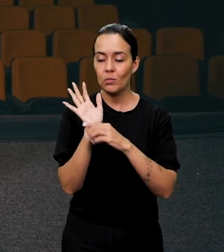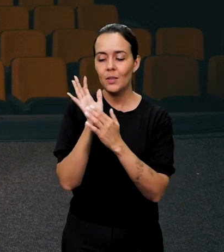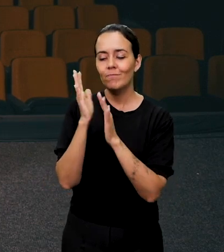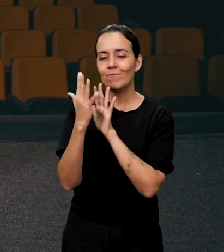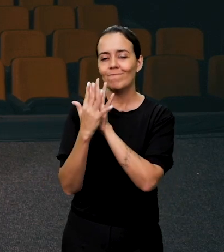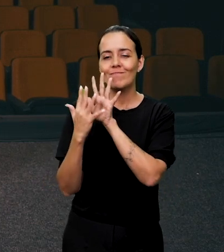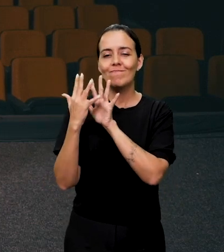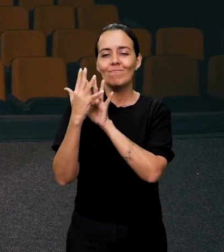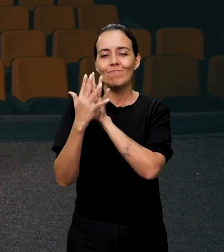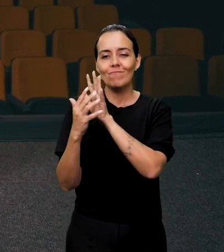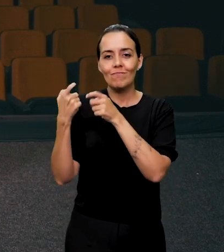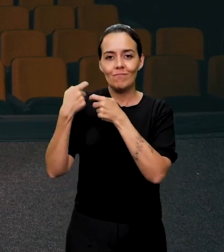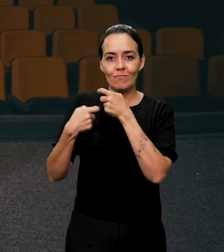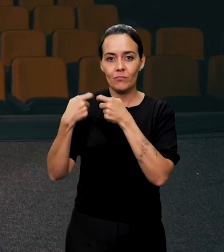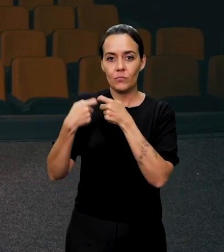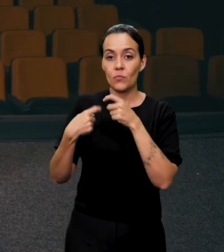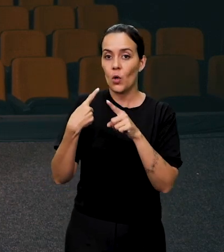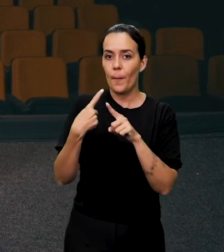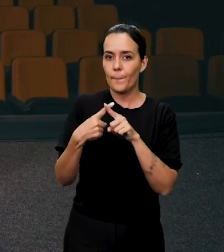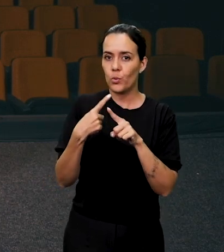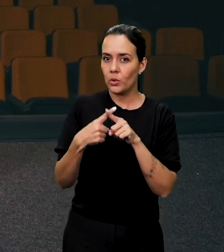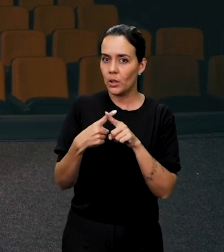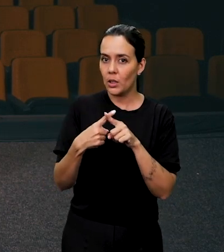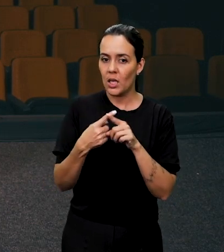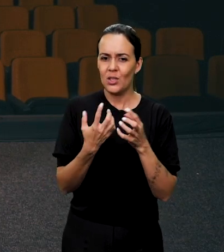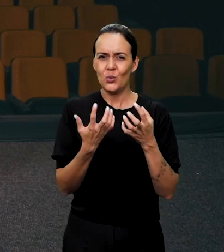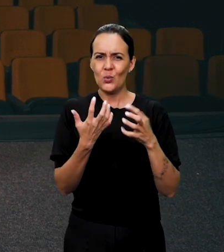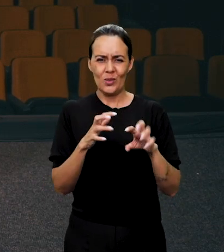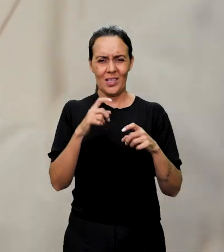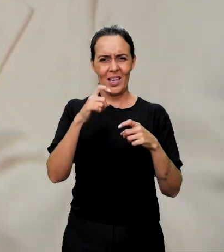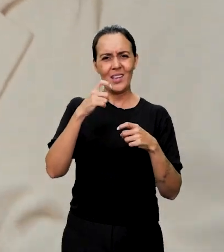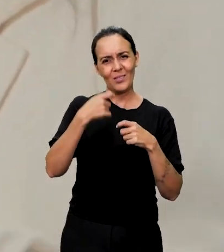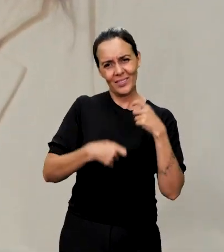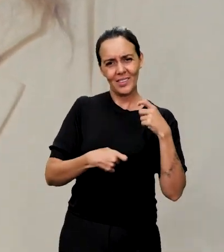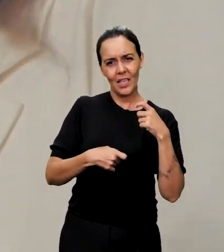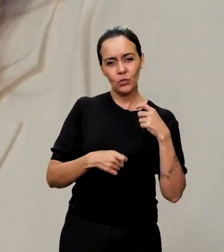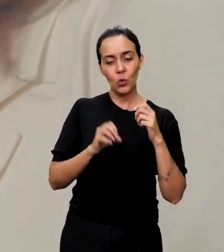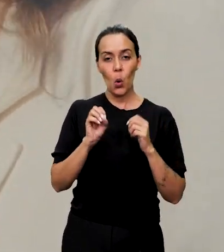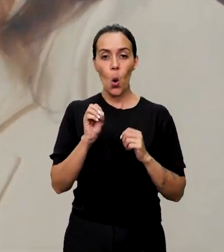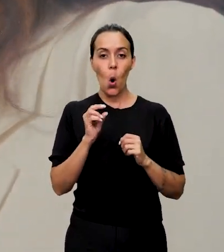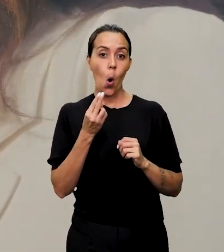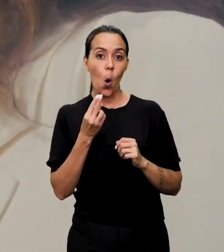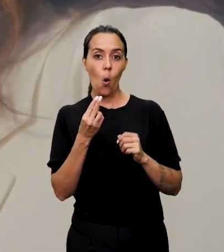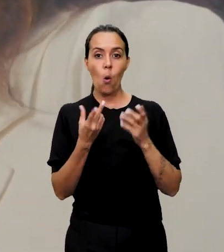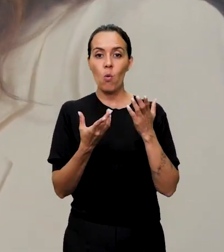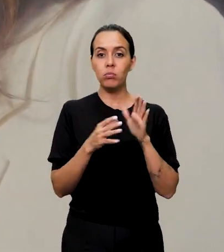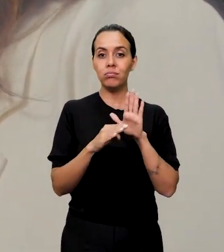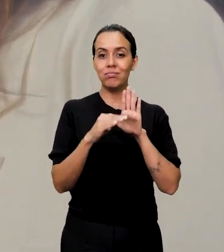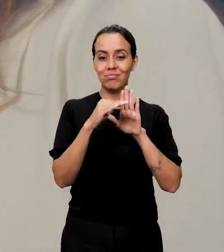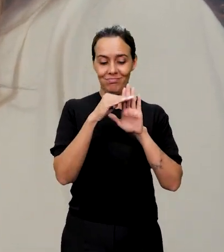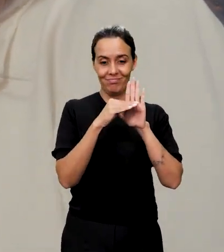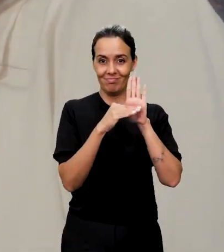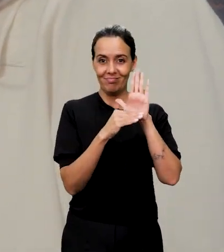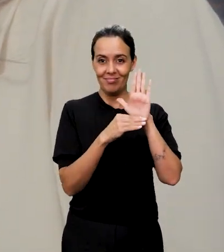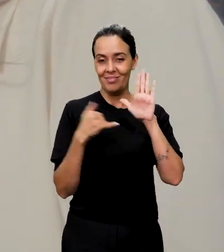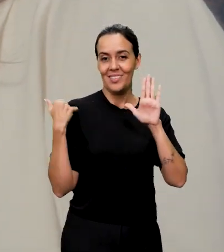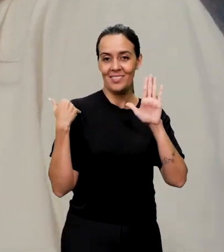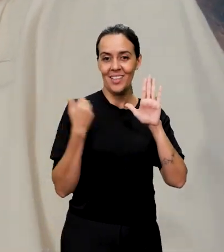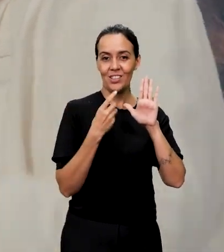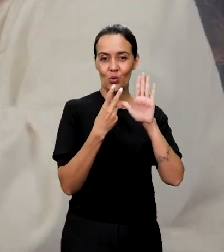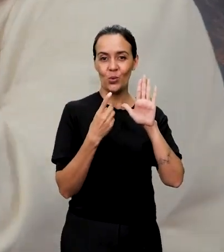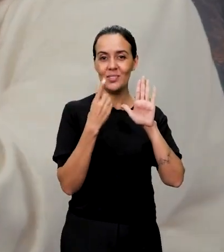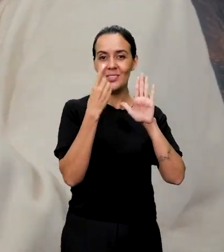sendo deserotizados porque os jovens não querem mais, ou os jovens se desacostumaram de ver porque simplesmente o que é oferecido a eles, filmes